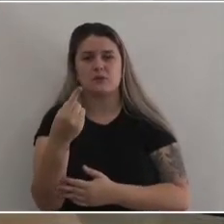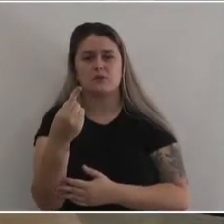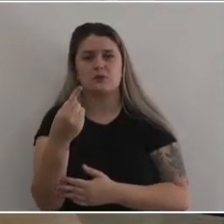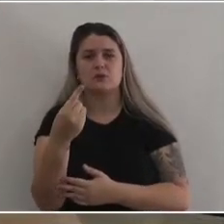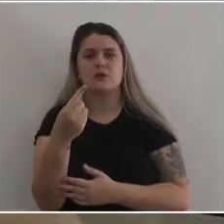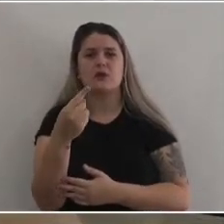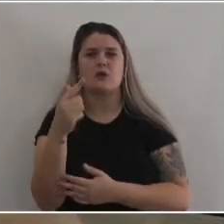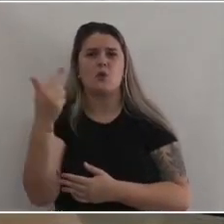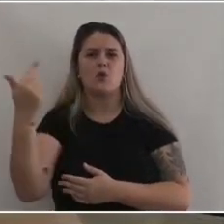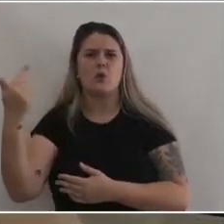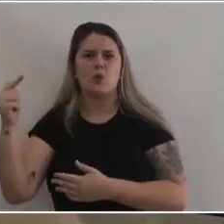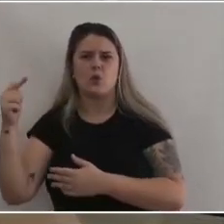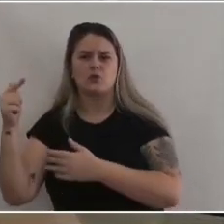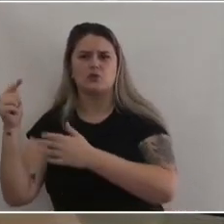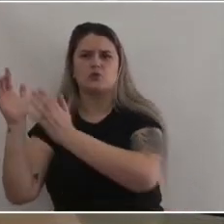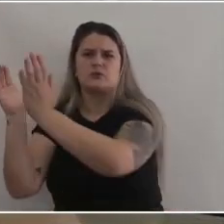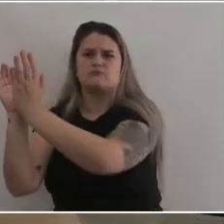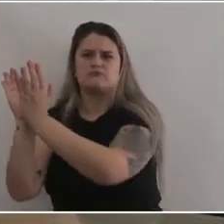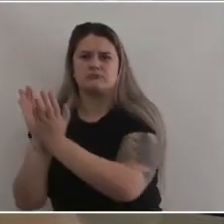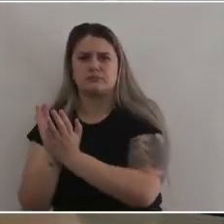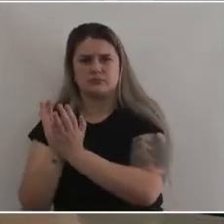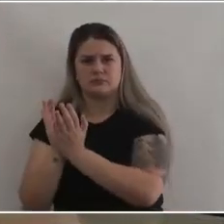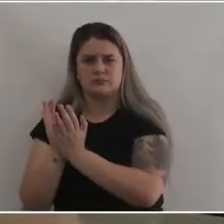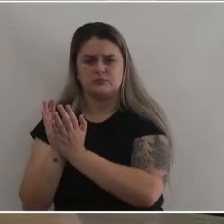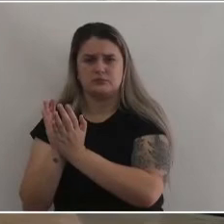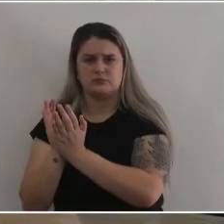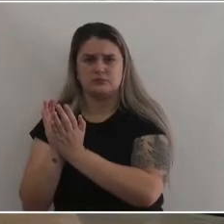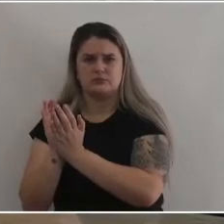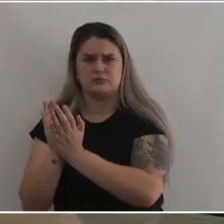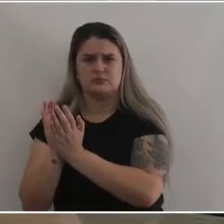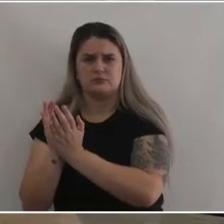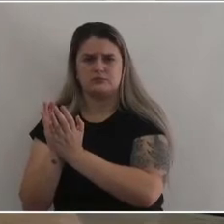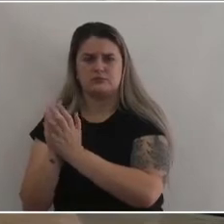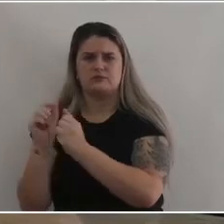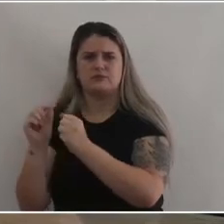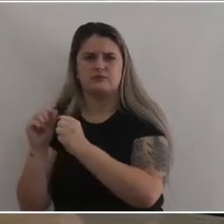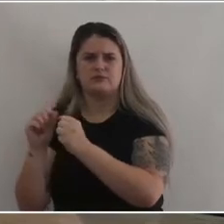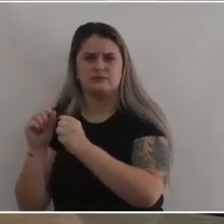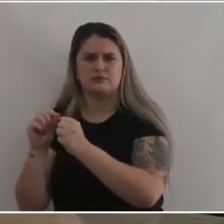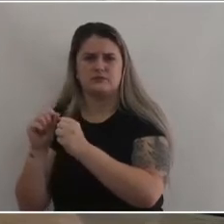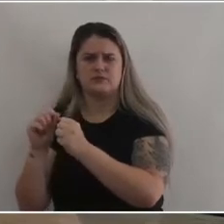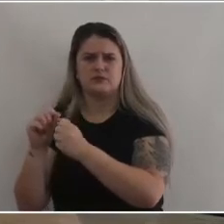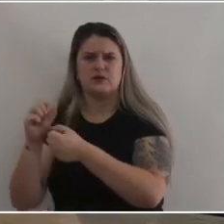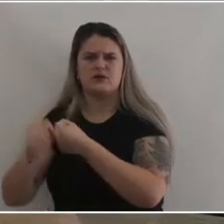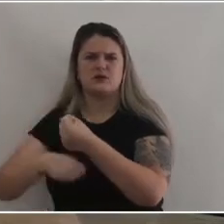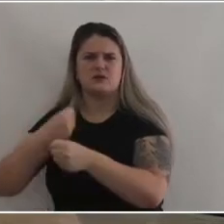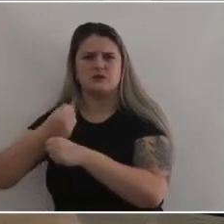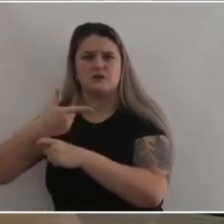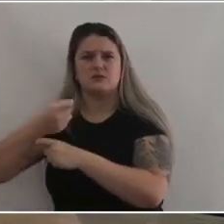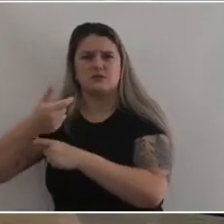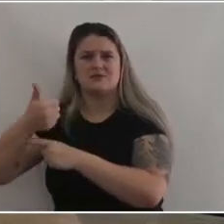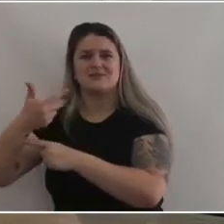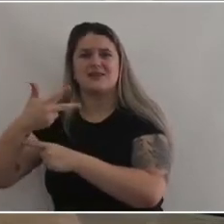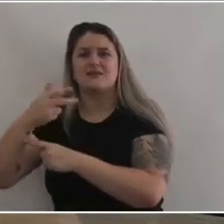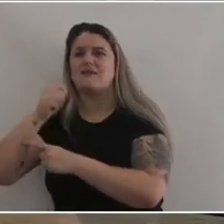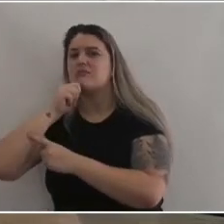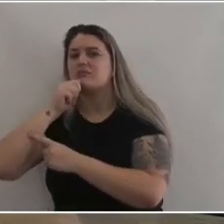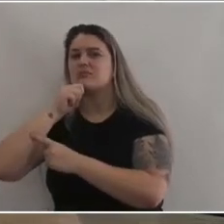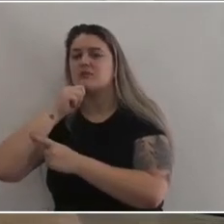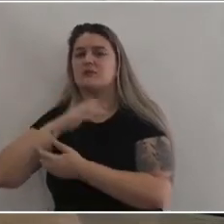746.756 reais de uma outra operação de crédito que foi efetuada no exercício de 2013 ainda.